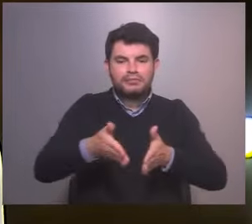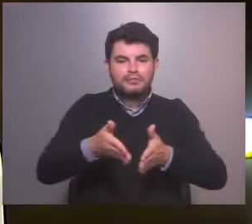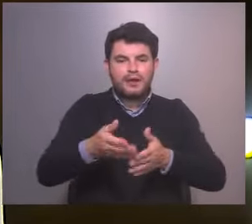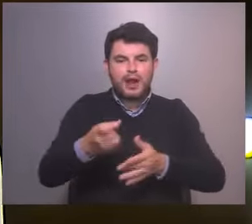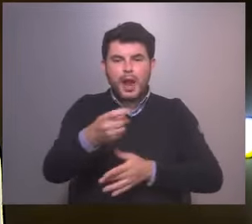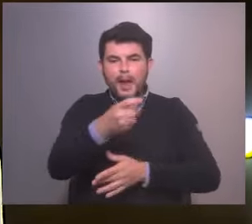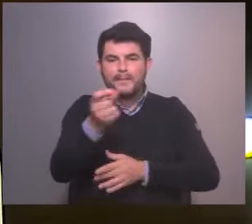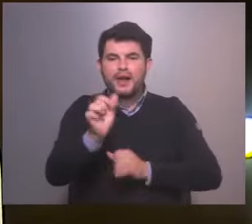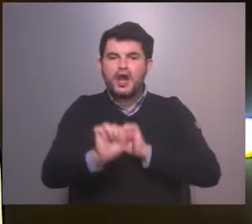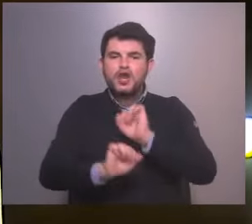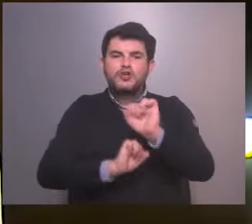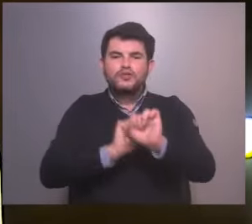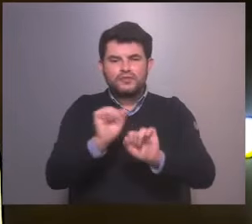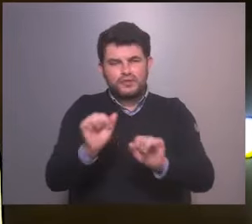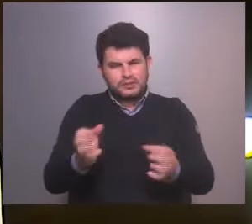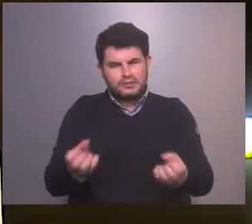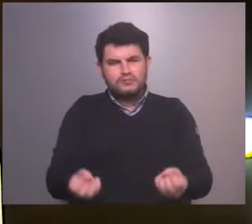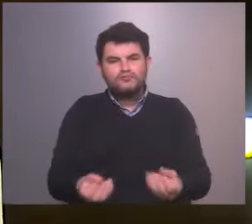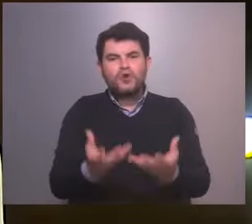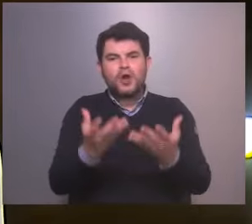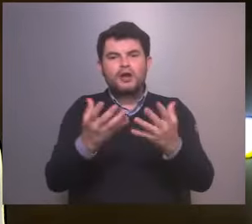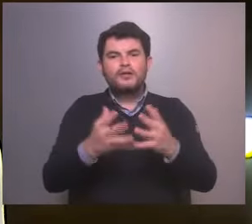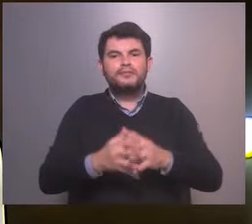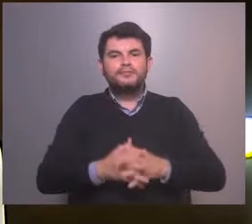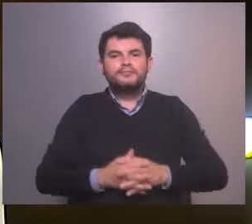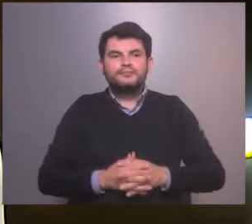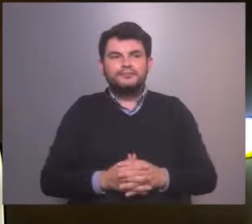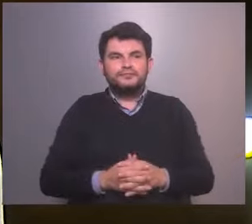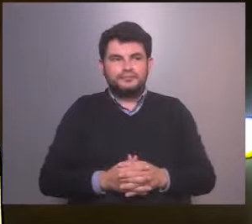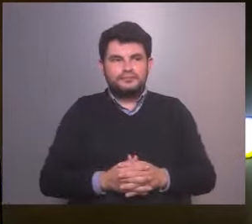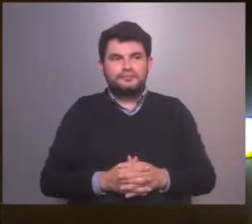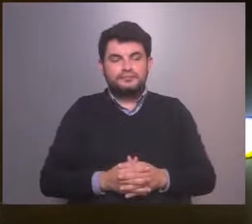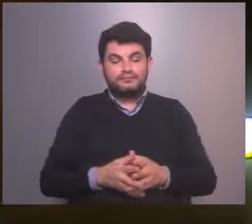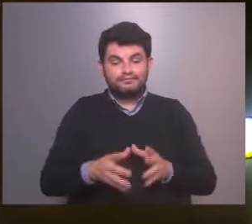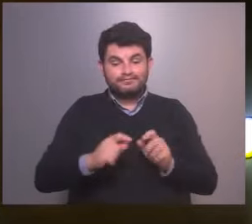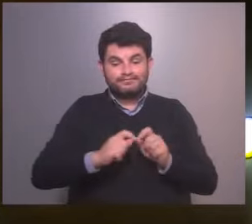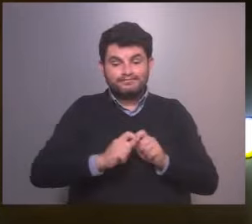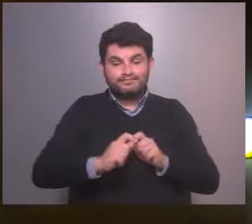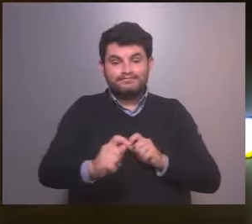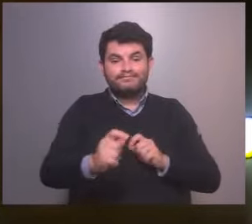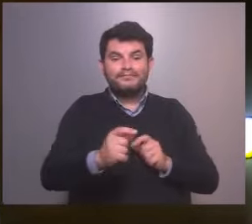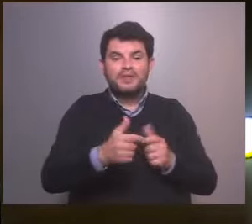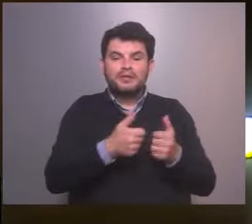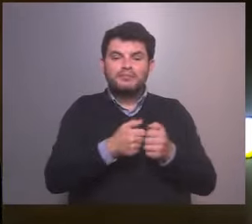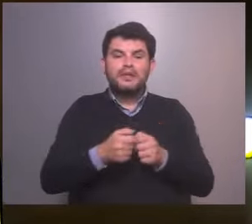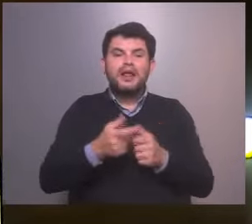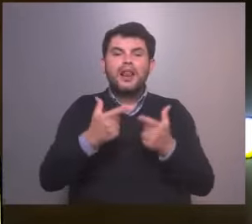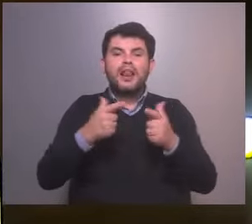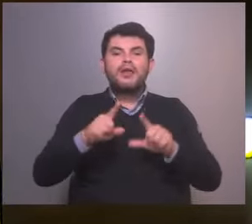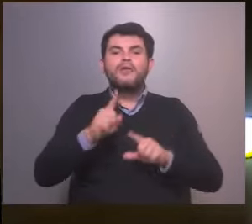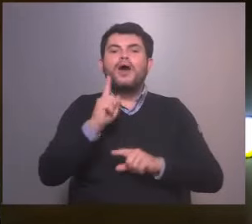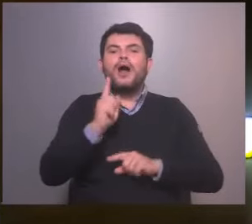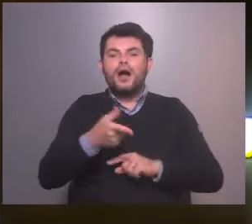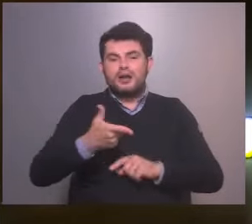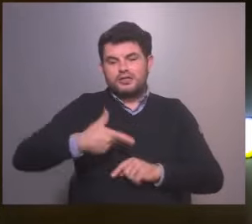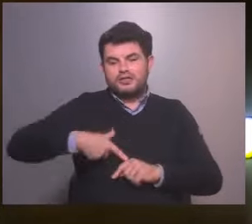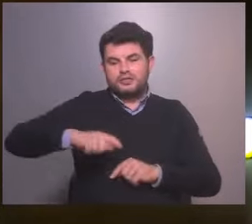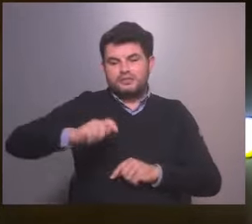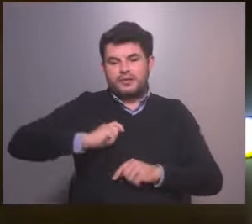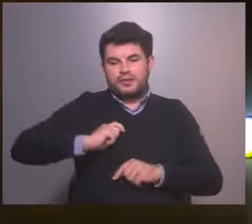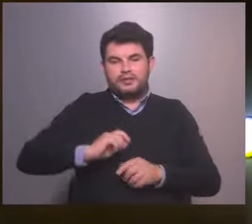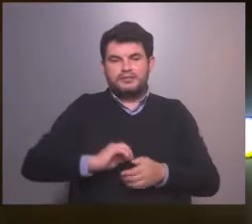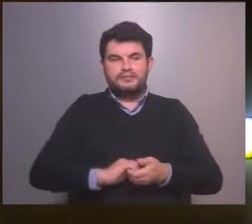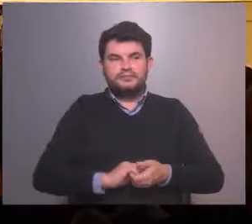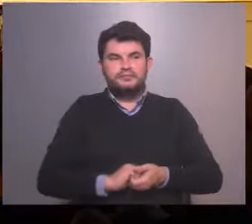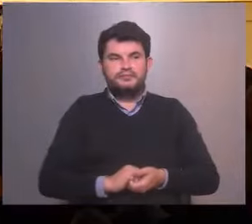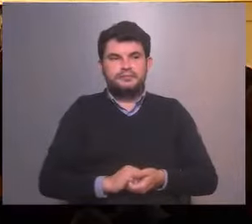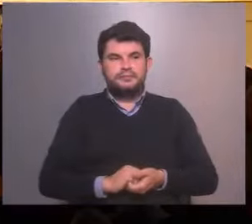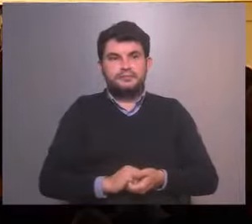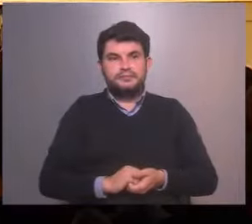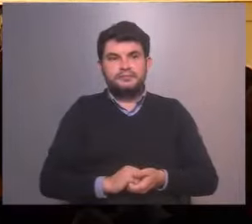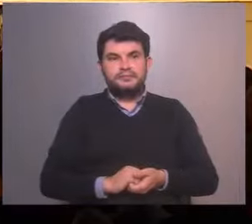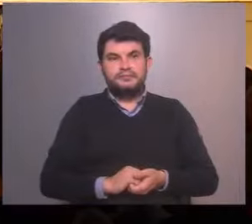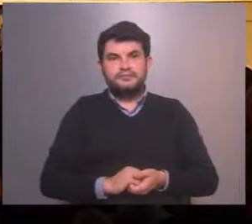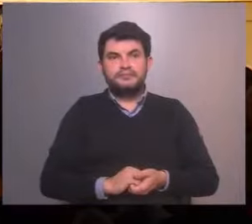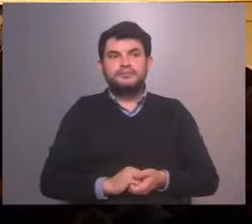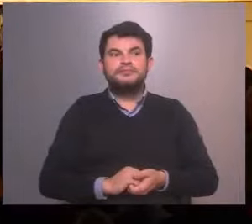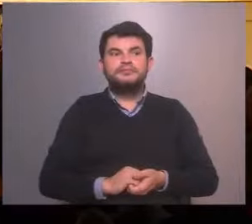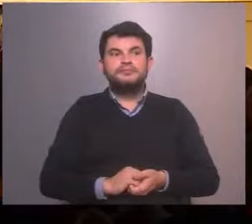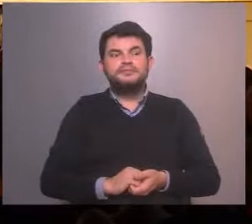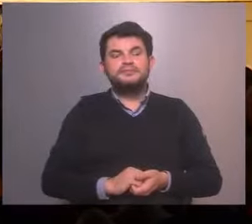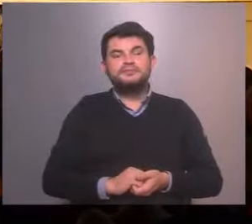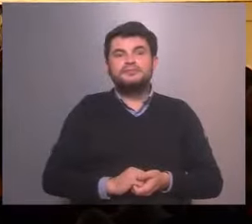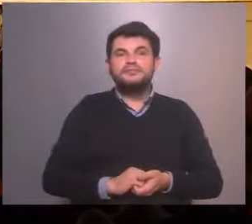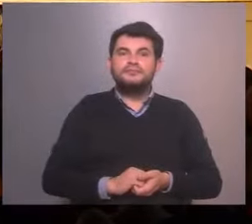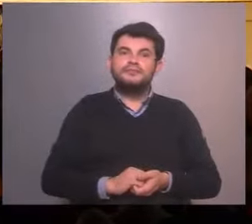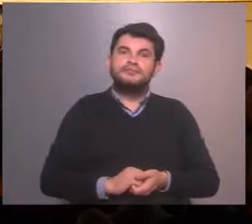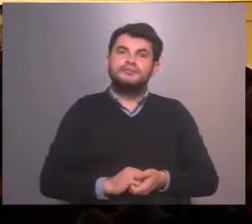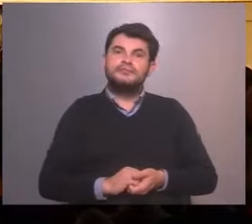Ó bom Jesus, dai-nos o dom da fortaleza para que tenhamos a coragem de suportar as contrariedades